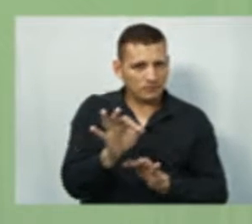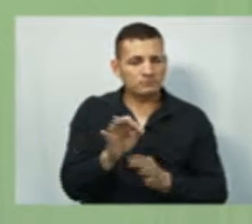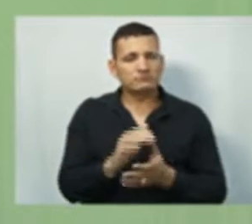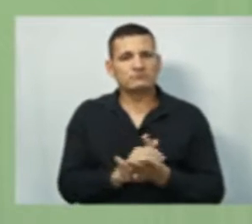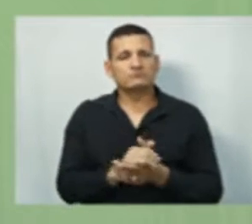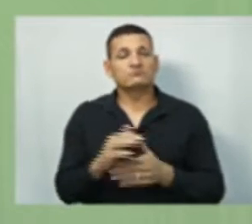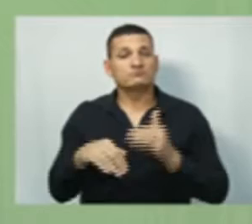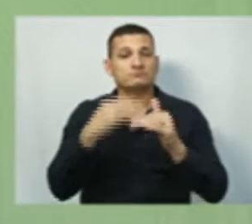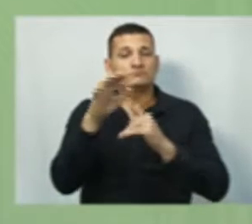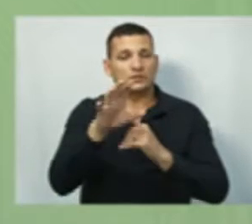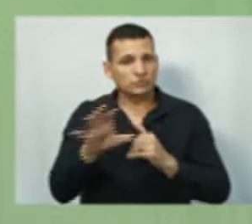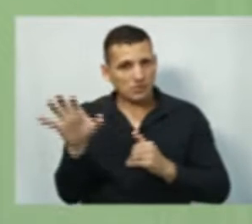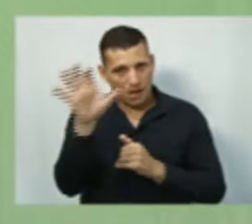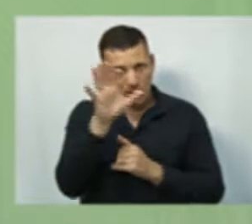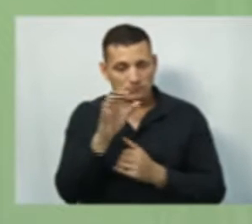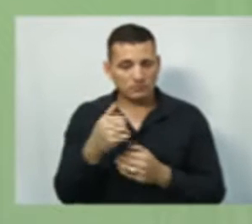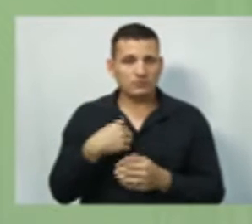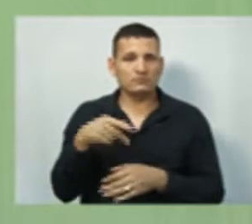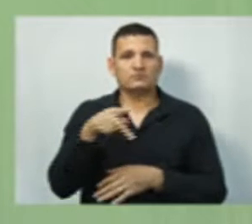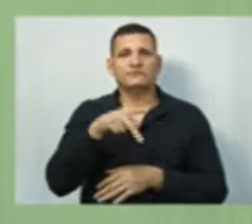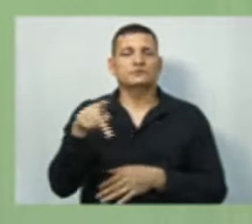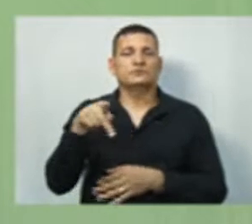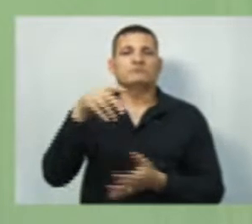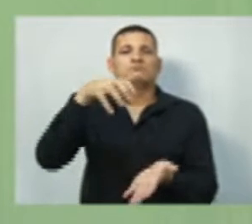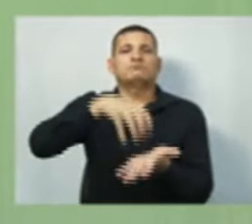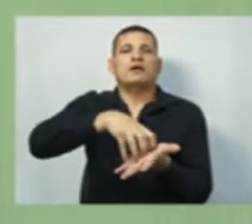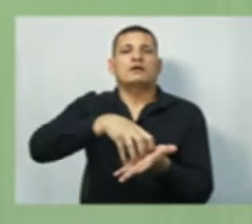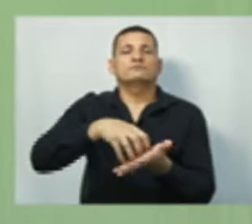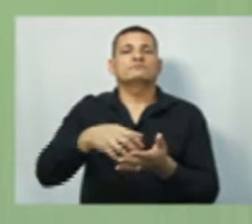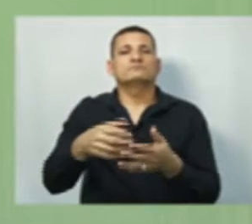e professora efetiva do IFRE na área de Administração.